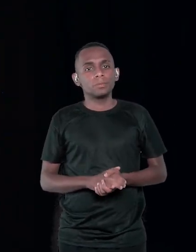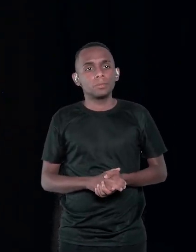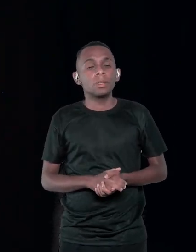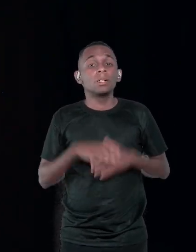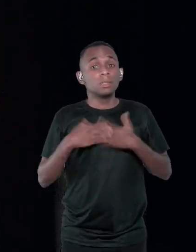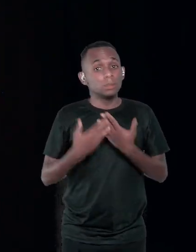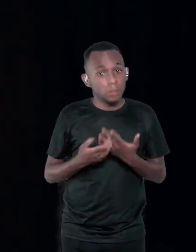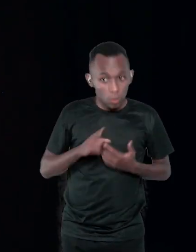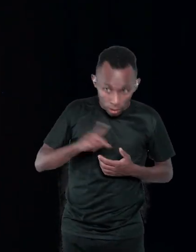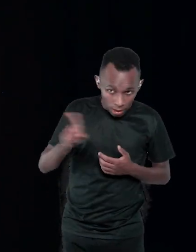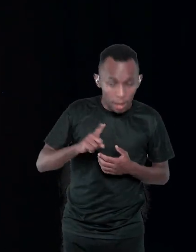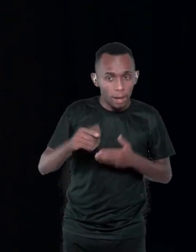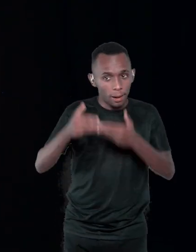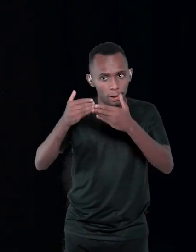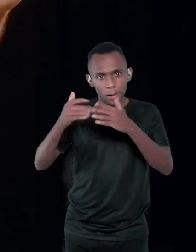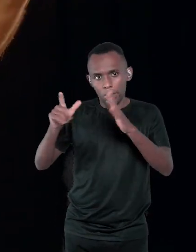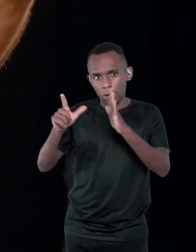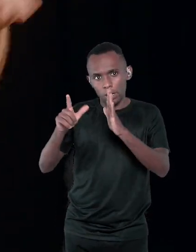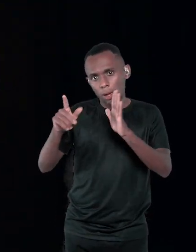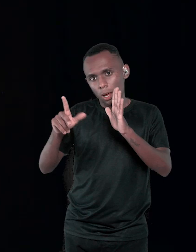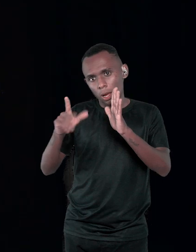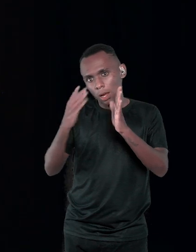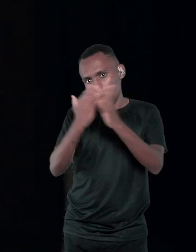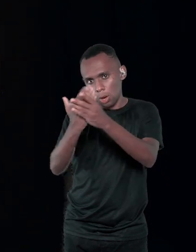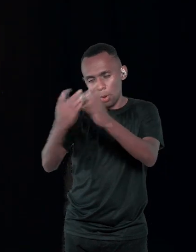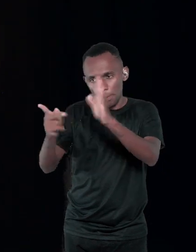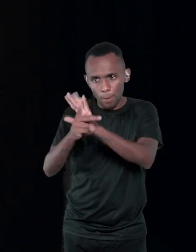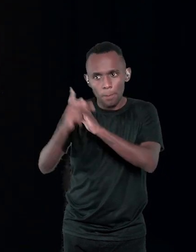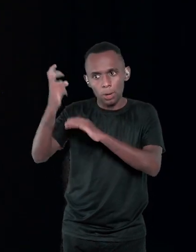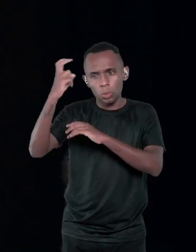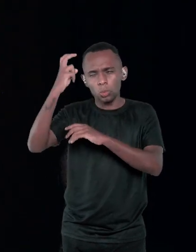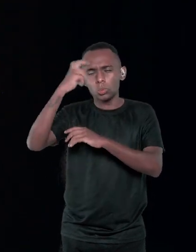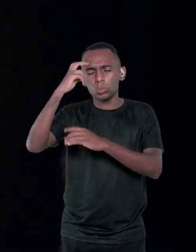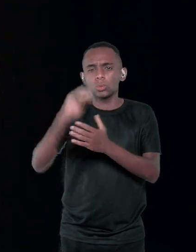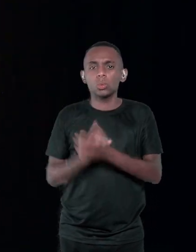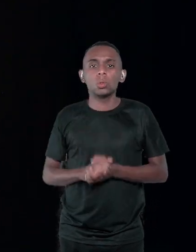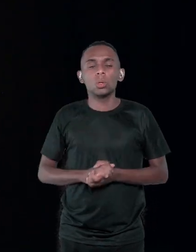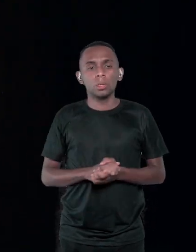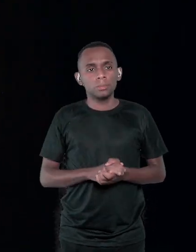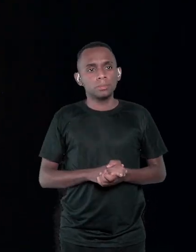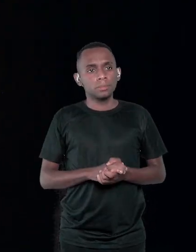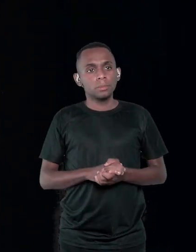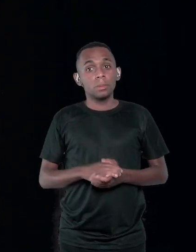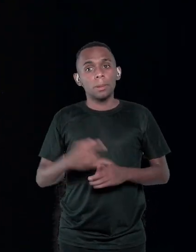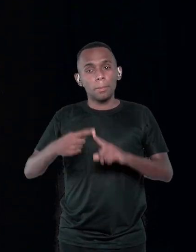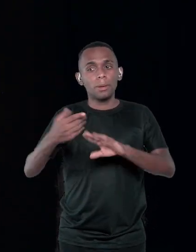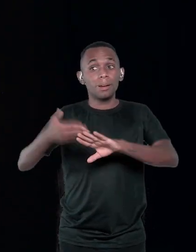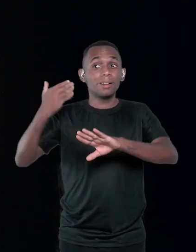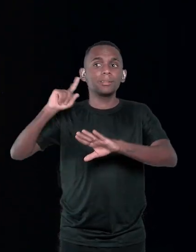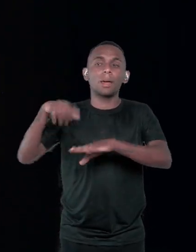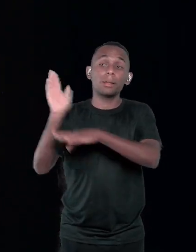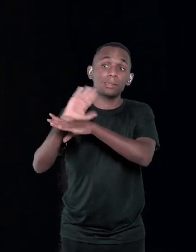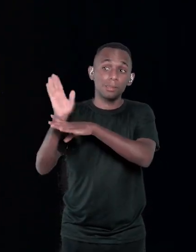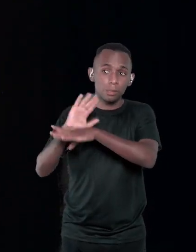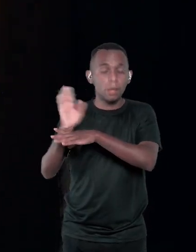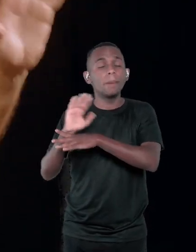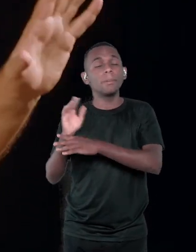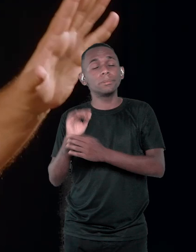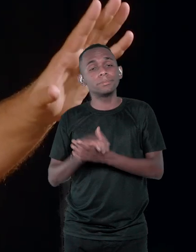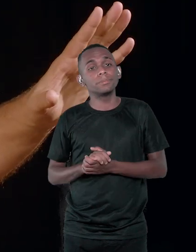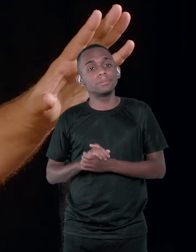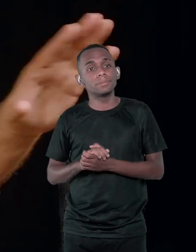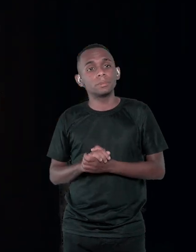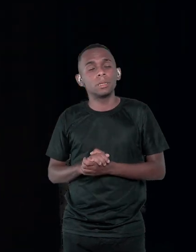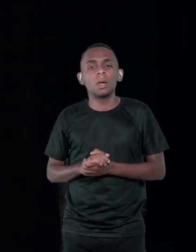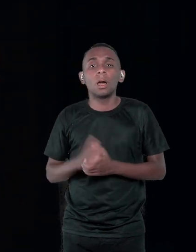foi lá, na Cultura Grande, que antigamente era o Cine... Esqueci o nome daquele cinema. Lá no Curso Nacional. E